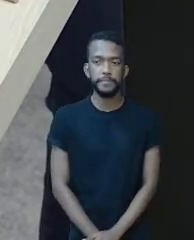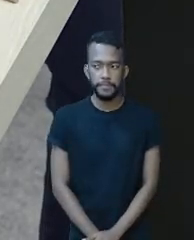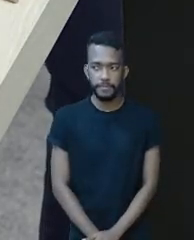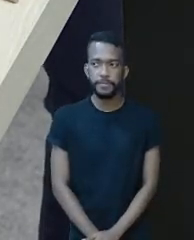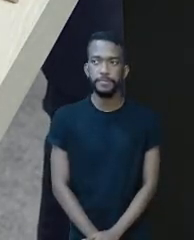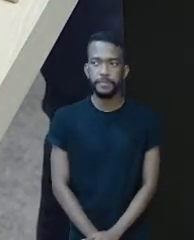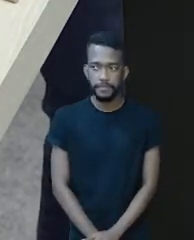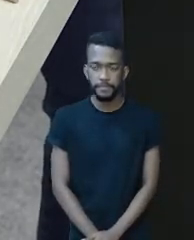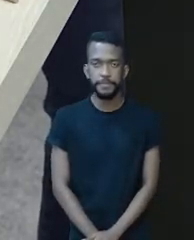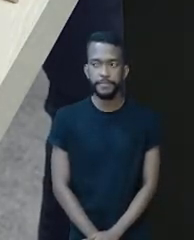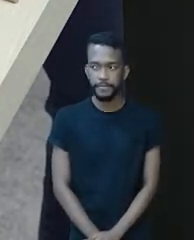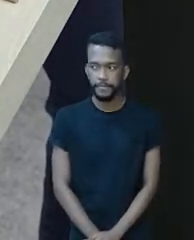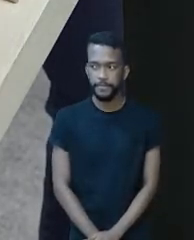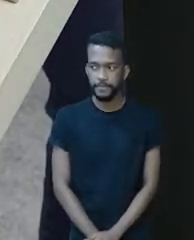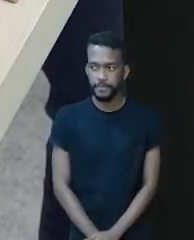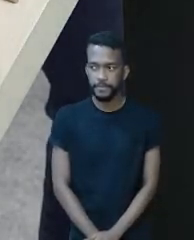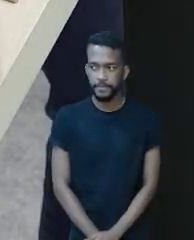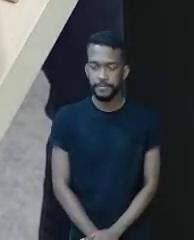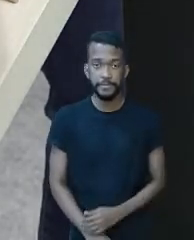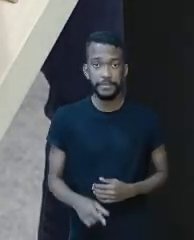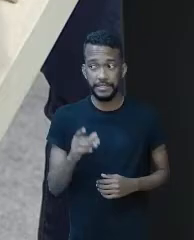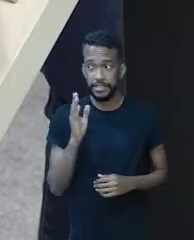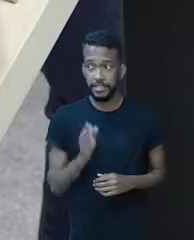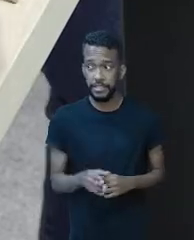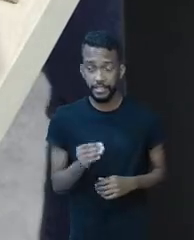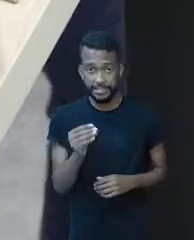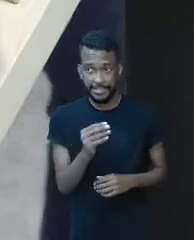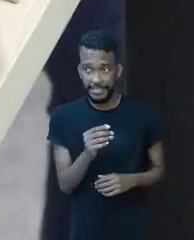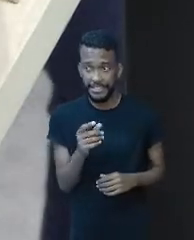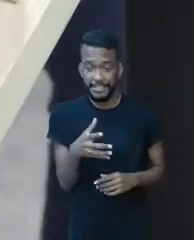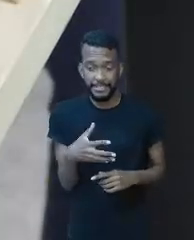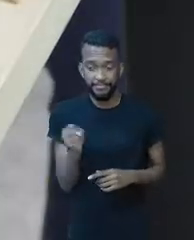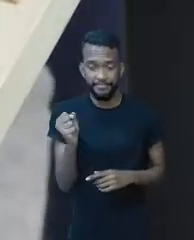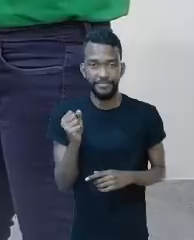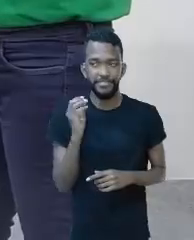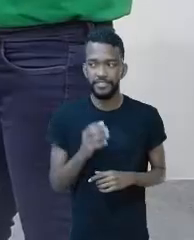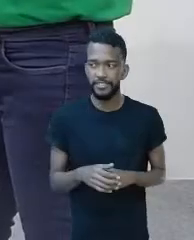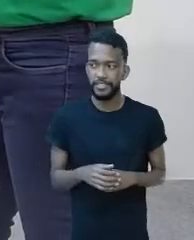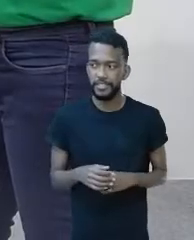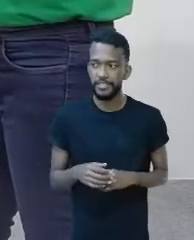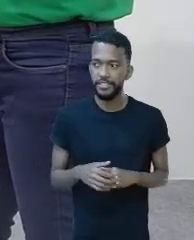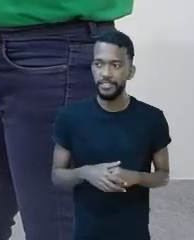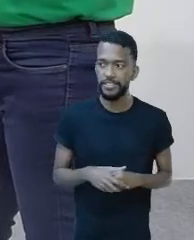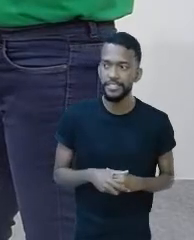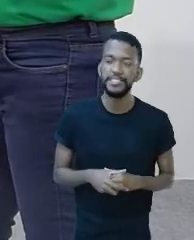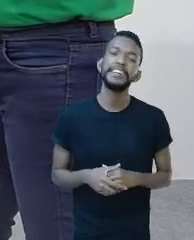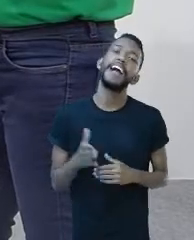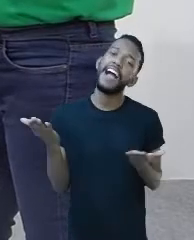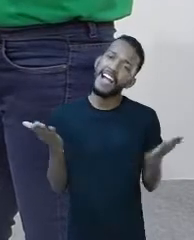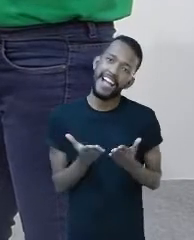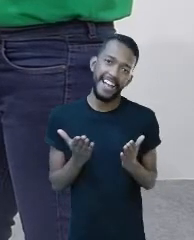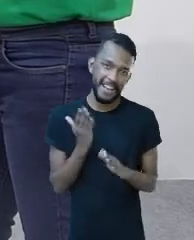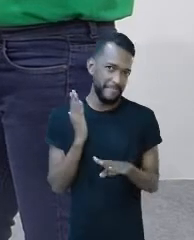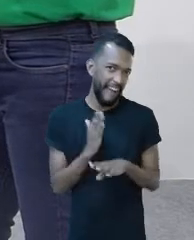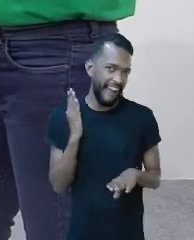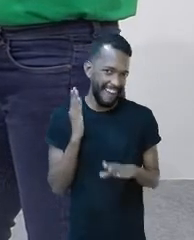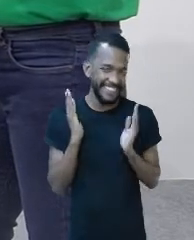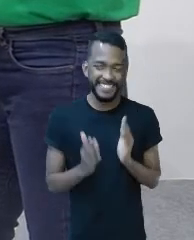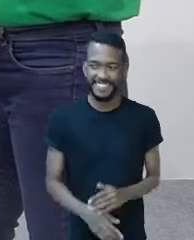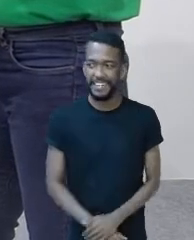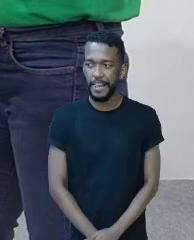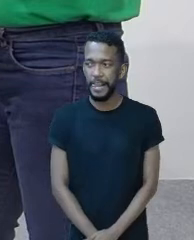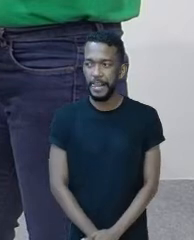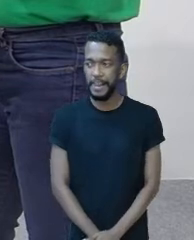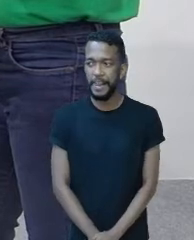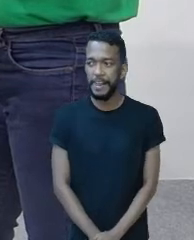Pronto. Opa. Gente, eu já estou aqui. Ah, tá na frente. Não, agora... Eita.